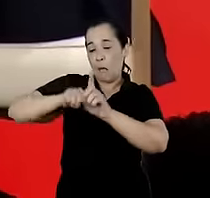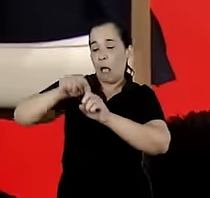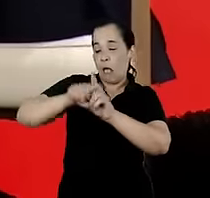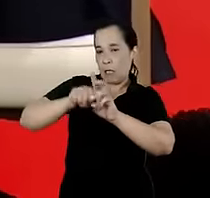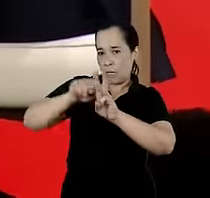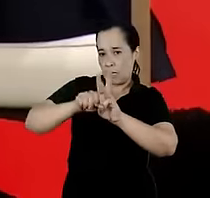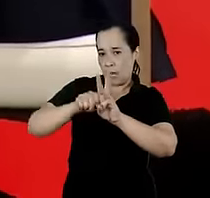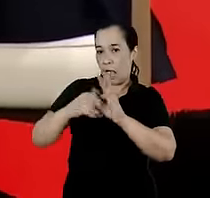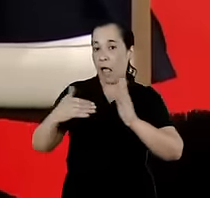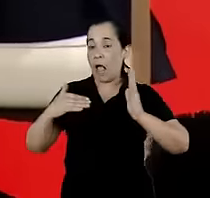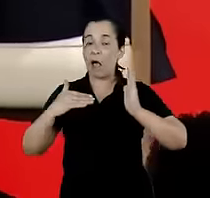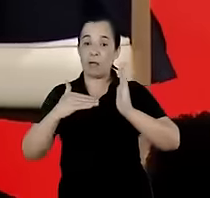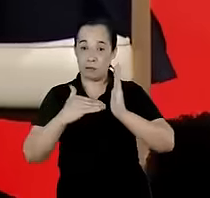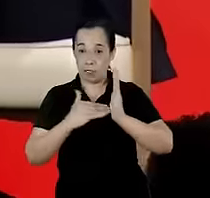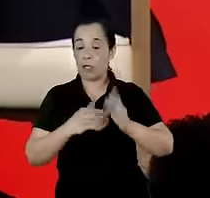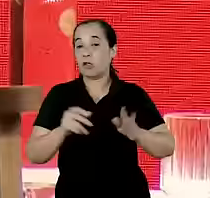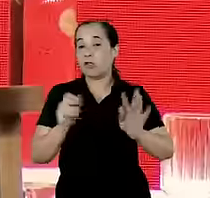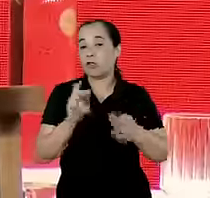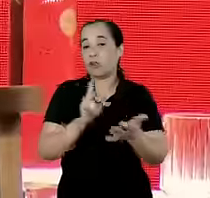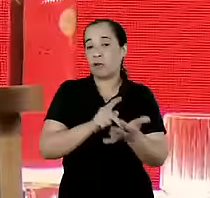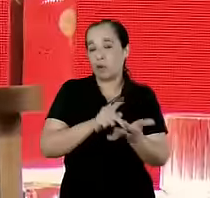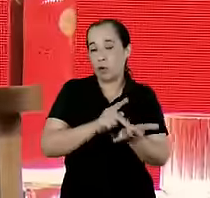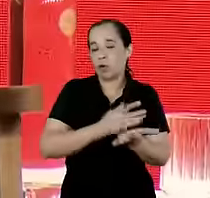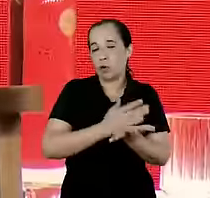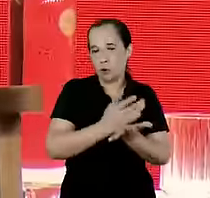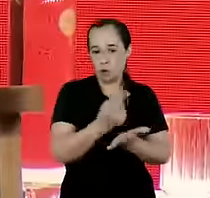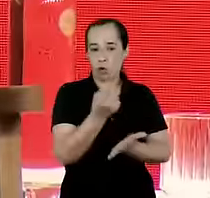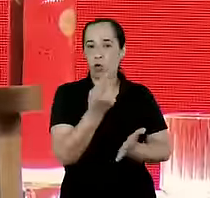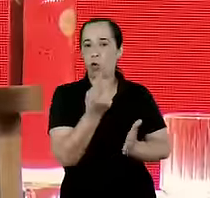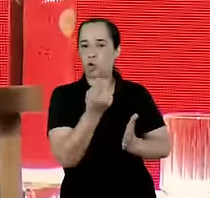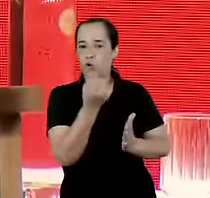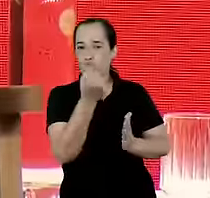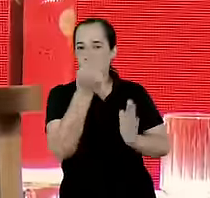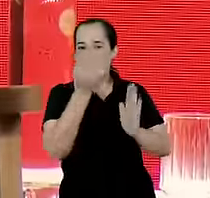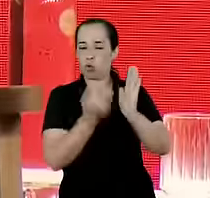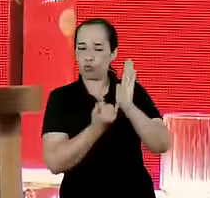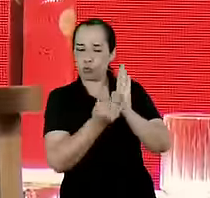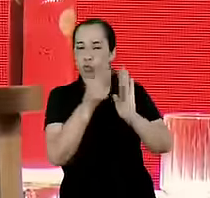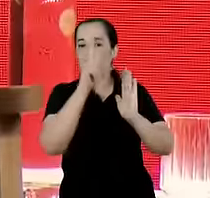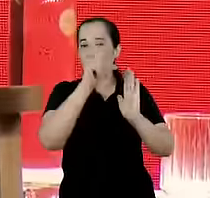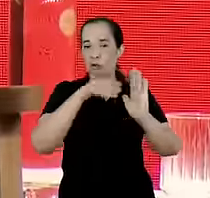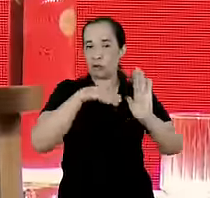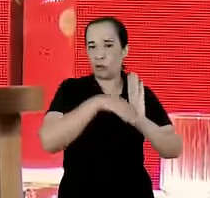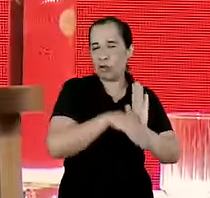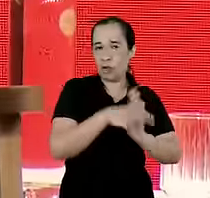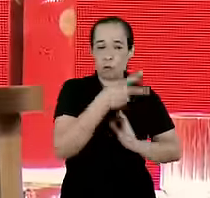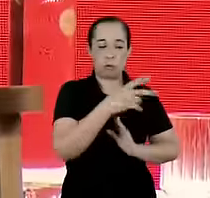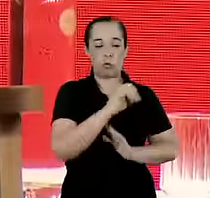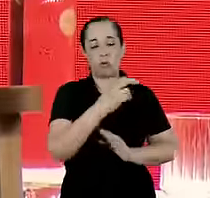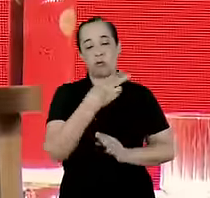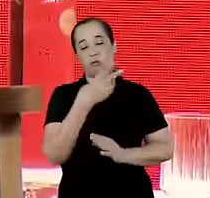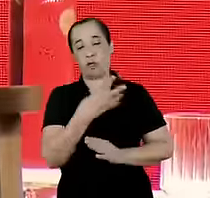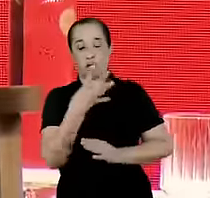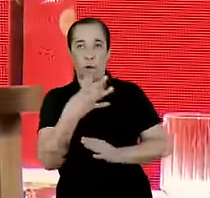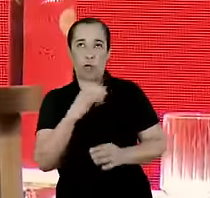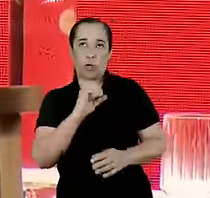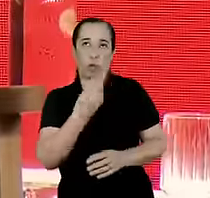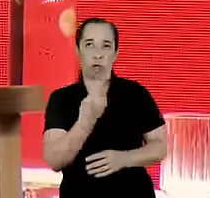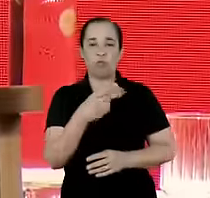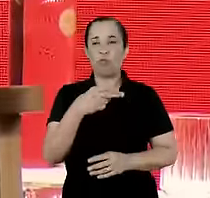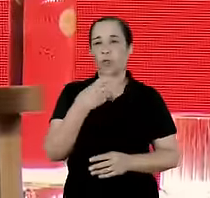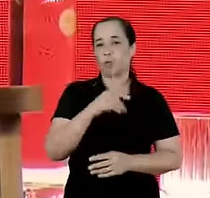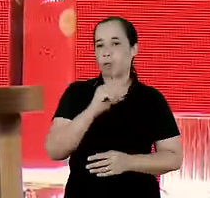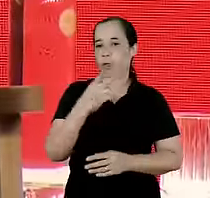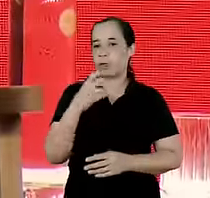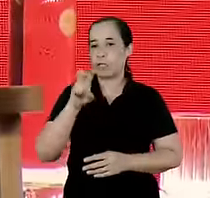Fed comece a cortar o juro talvez no final de 2024 ou no começo de 2025 E aí a gente teria uma segunda etapa quer dizer existe